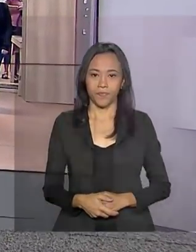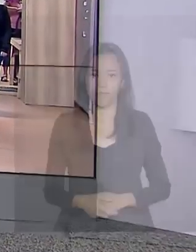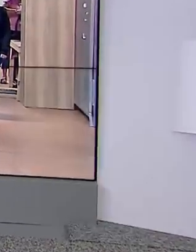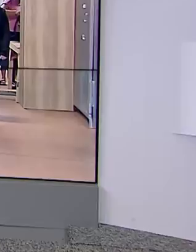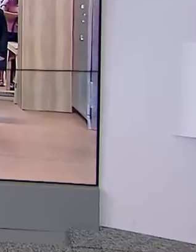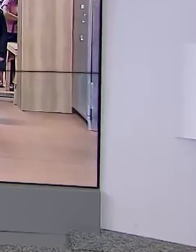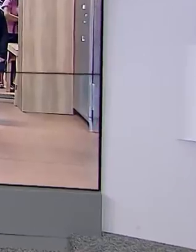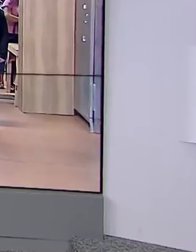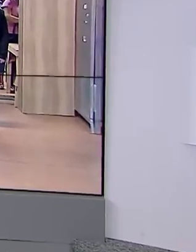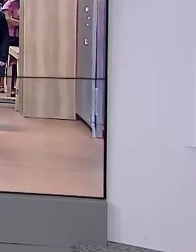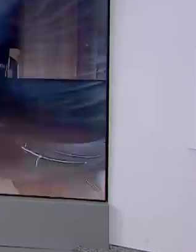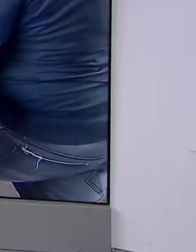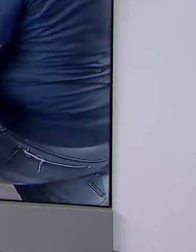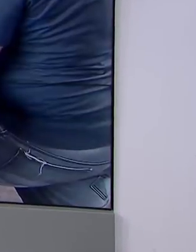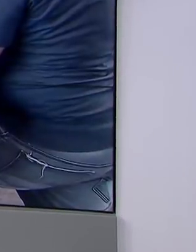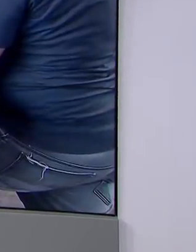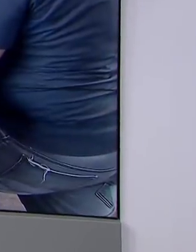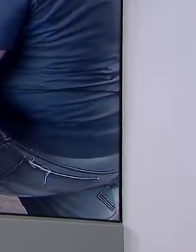Tchau! Tchau!